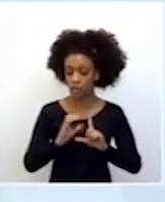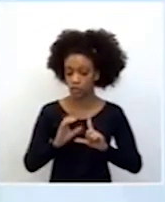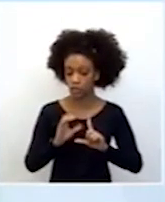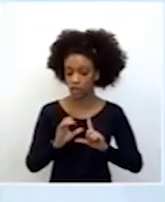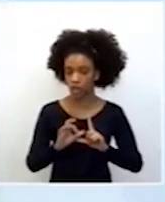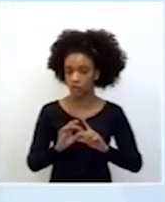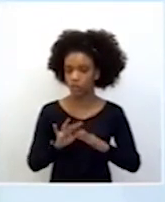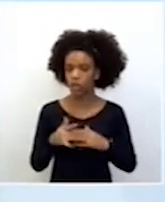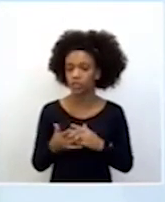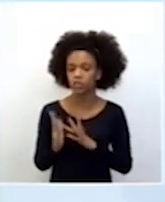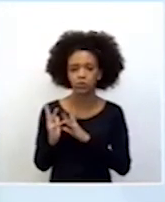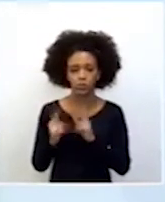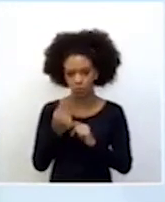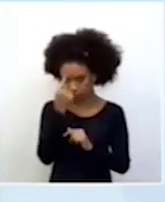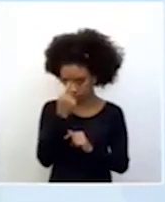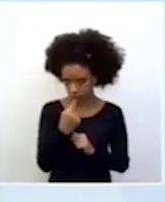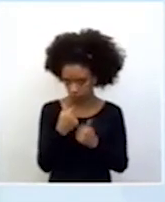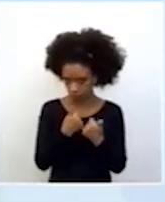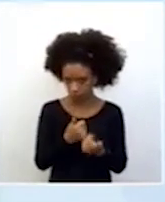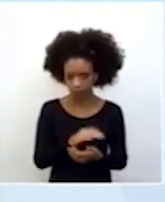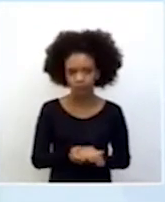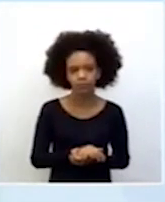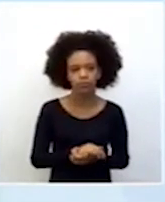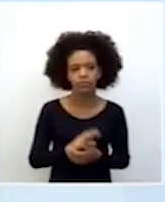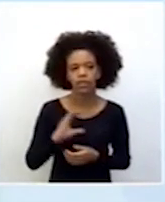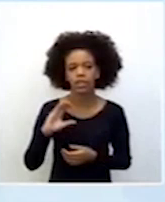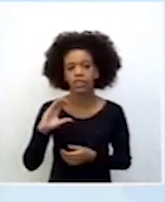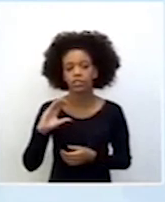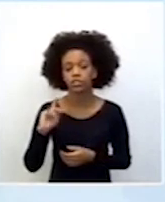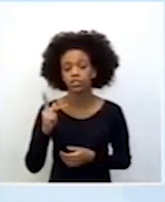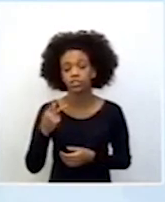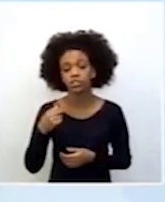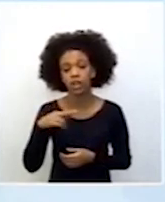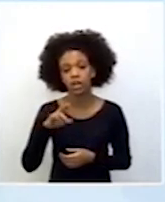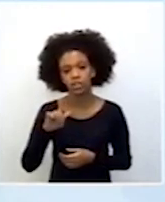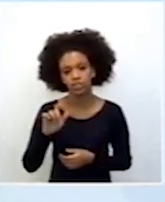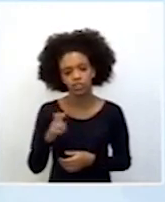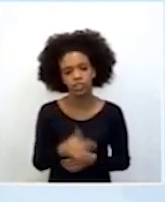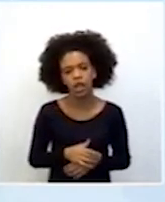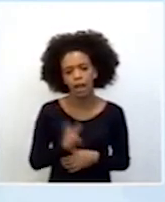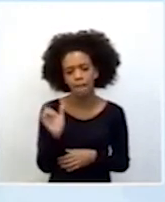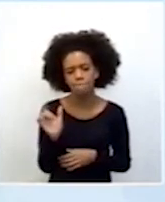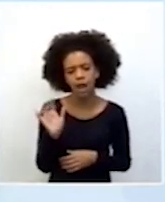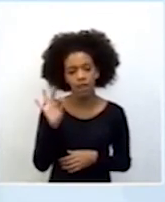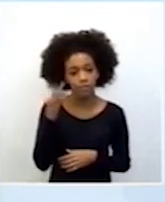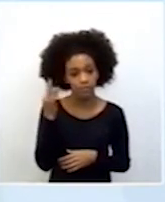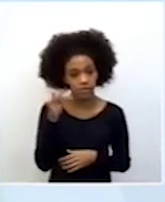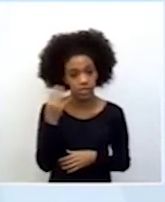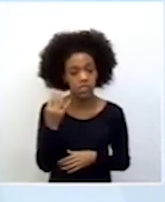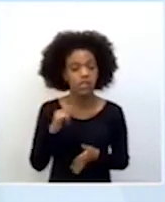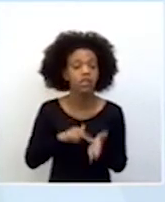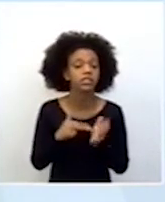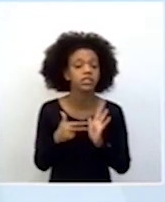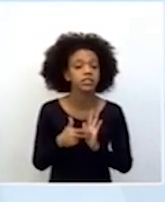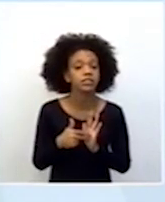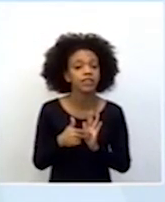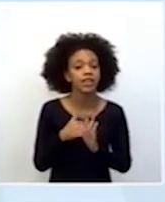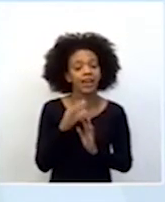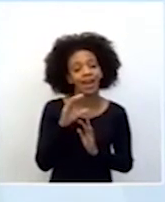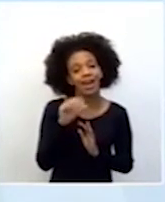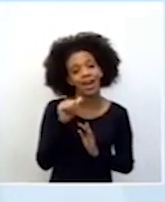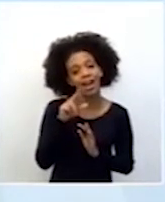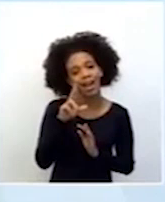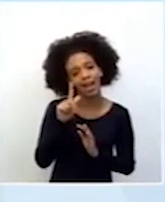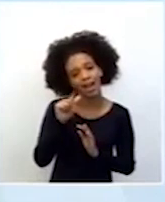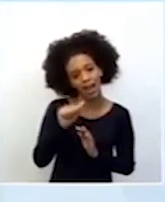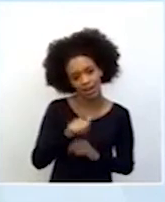as suas características. Charge é a palavra de origem francesa e significa carga, gente, é do